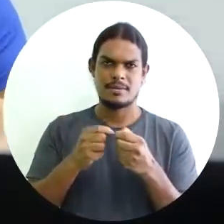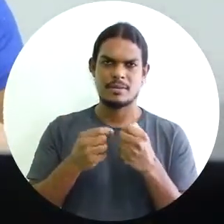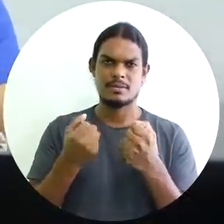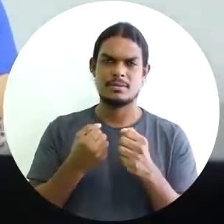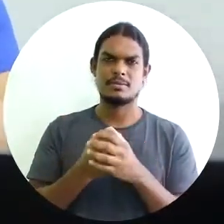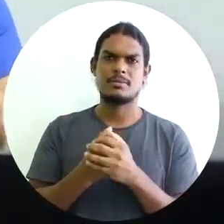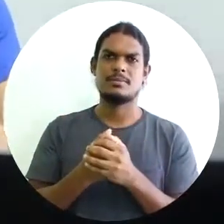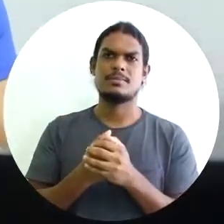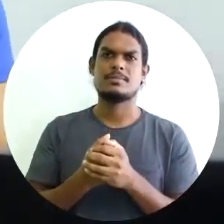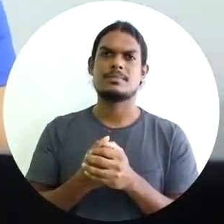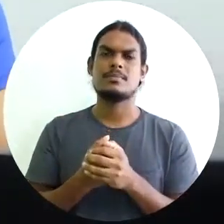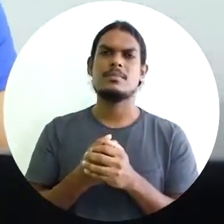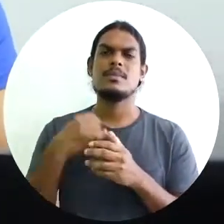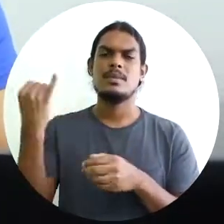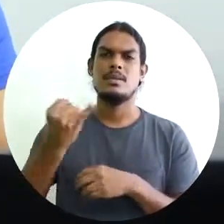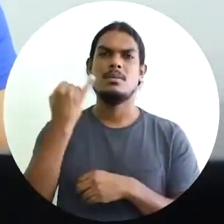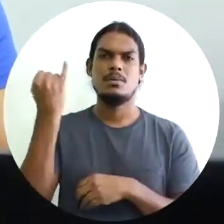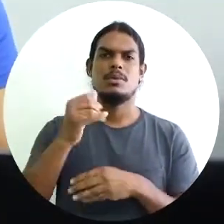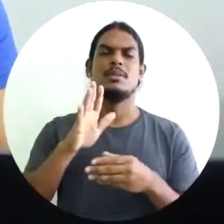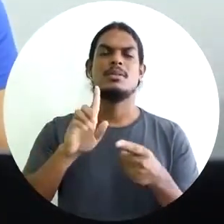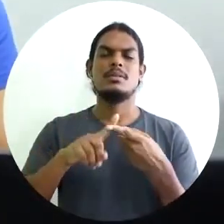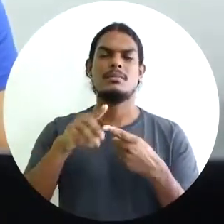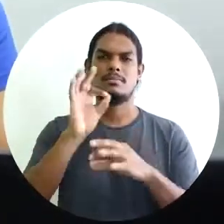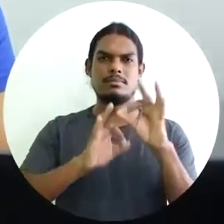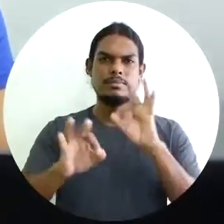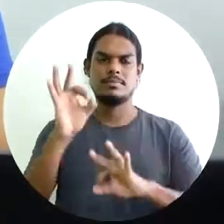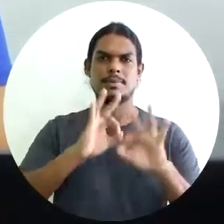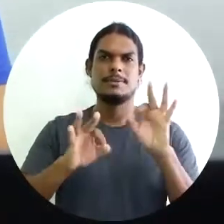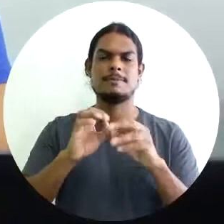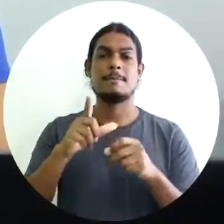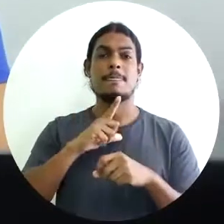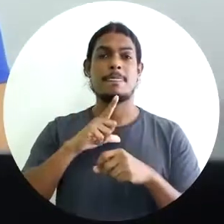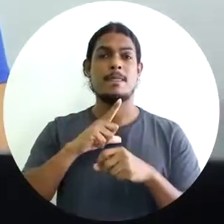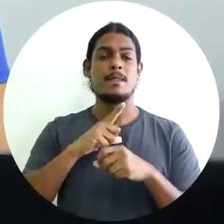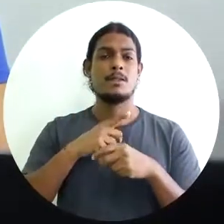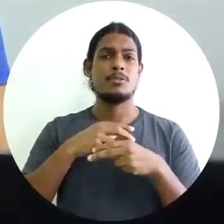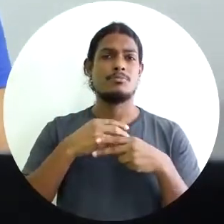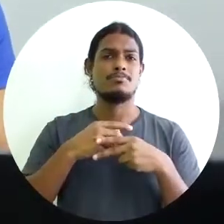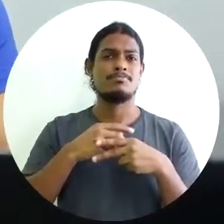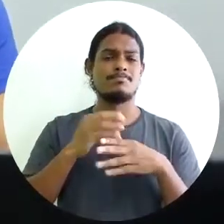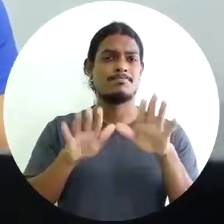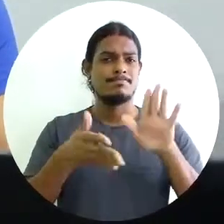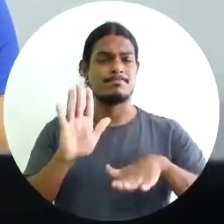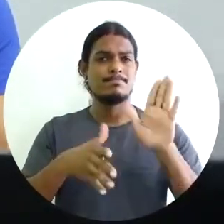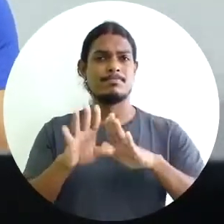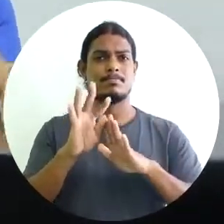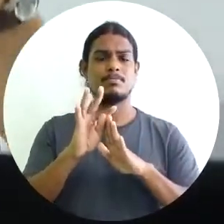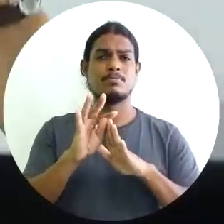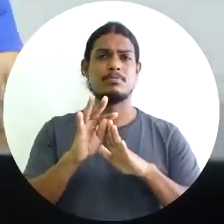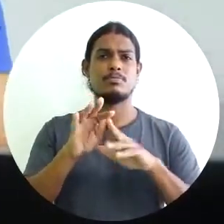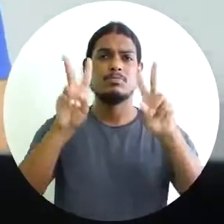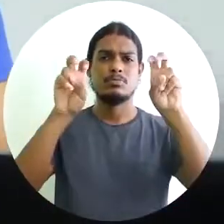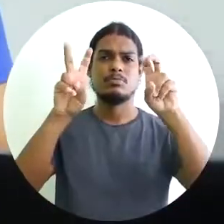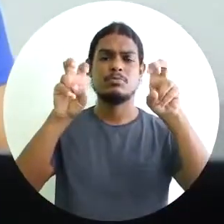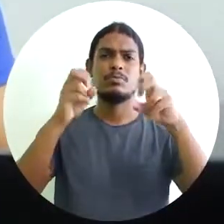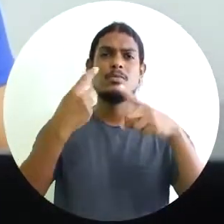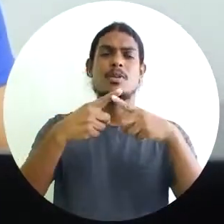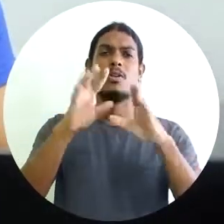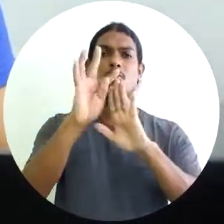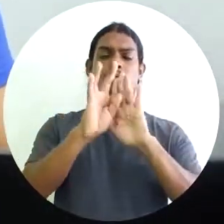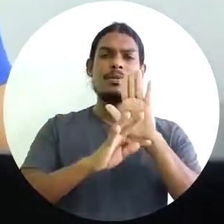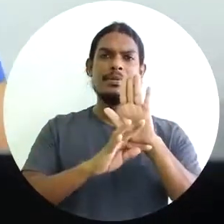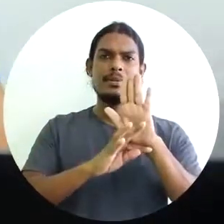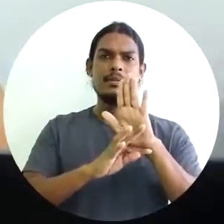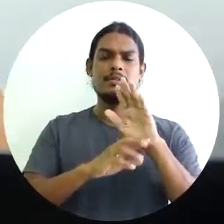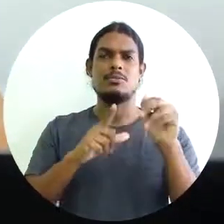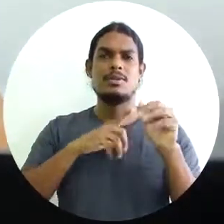ser relevante, né? E está bem estruturado. Existem alguns fatores de textualidade que um texto, para se consolidar como